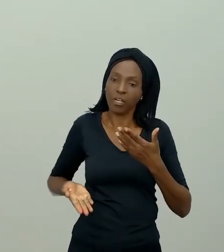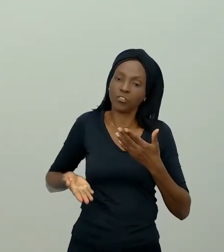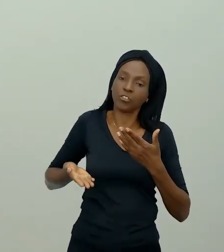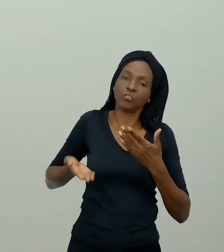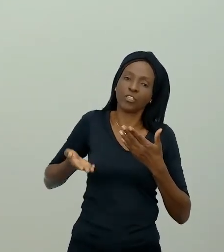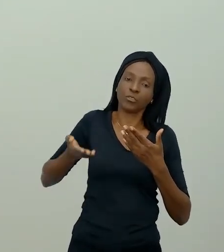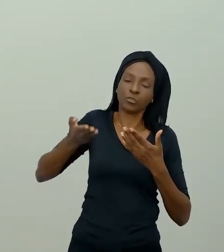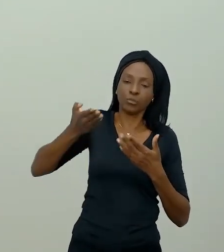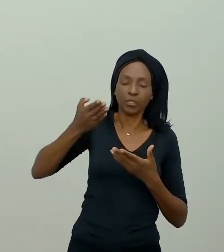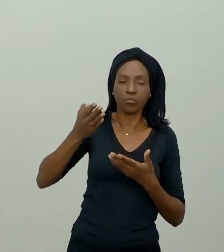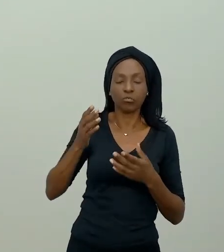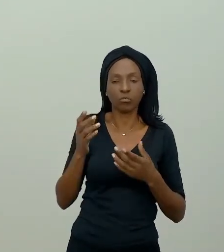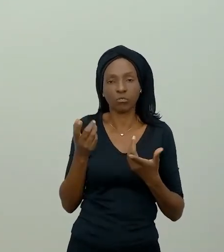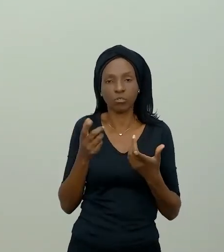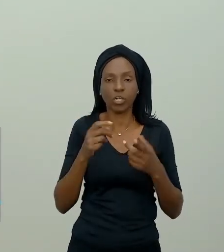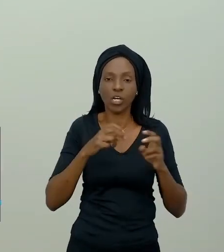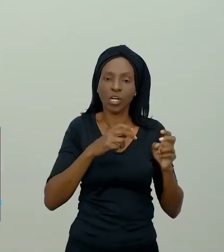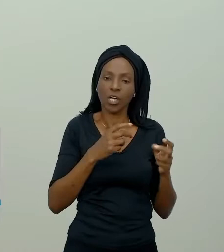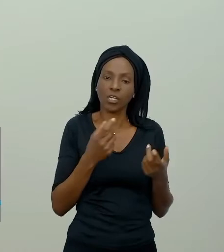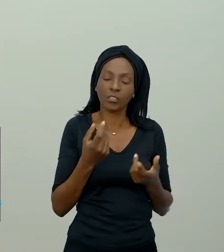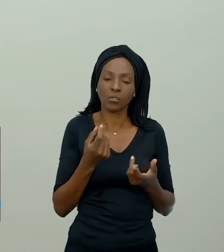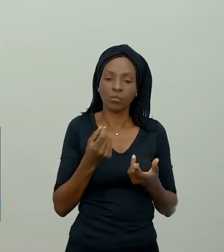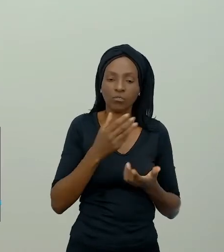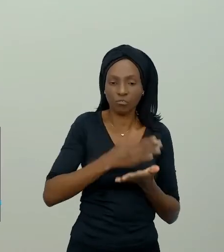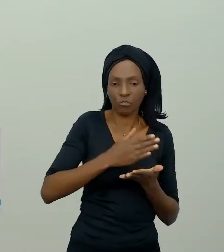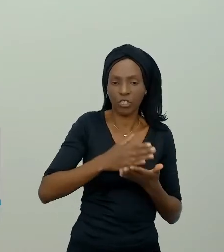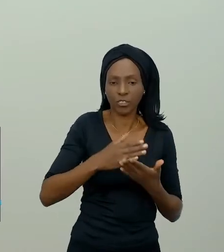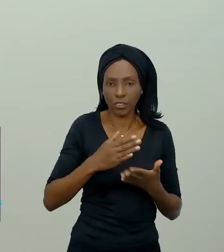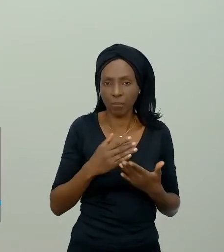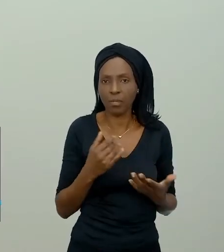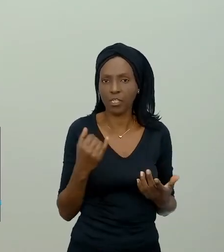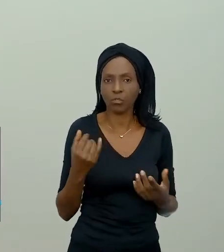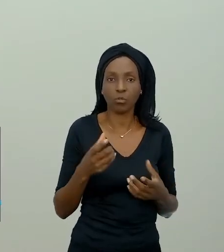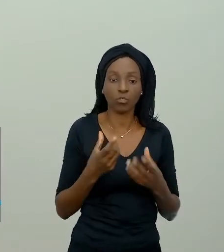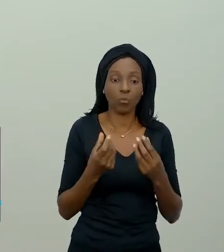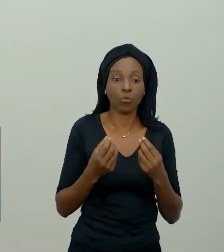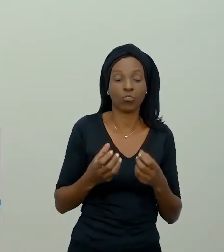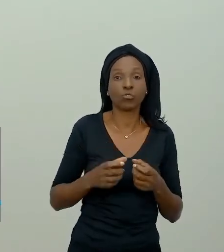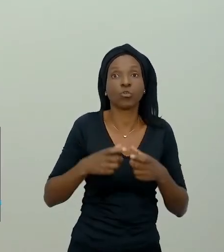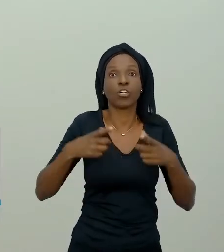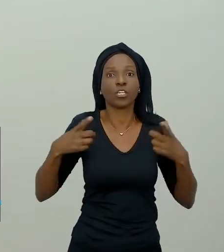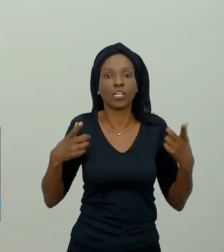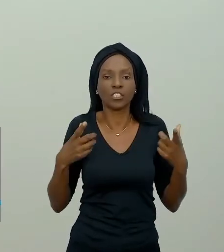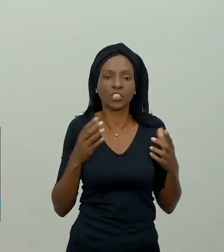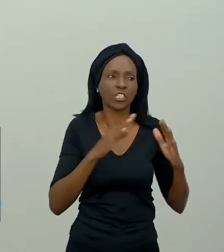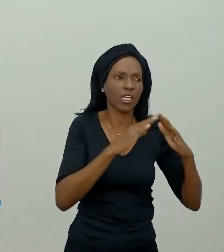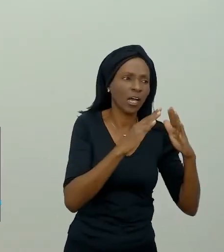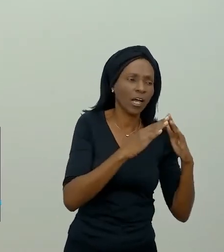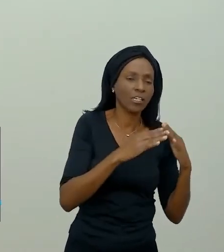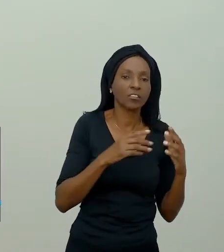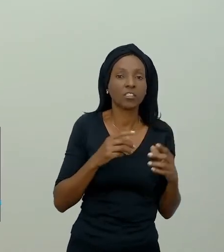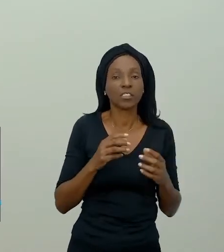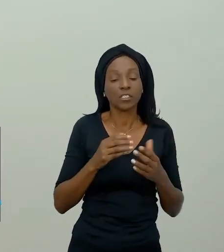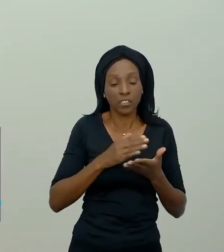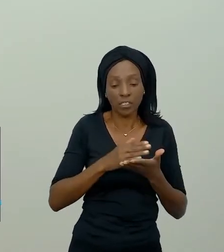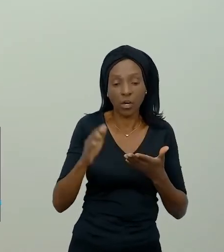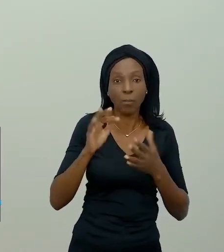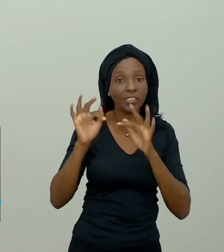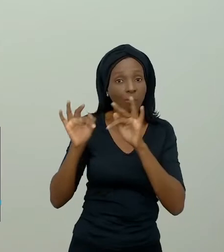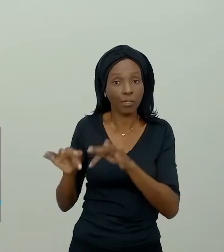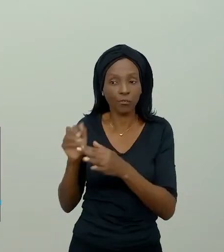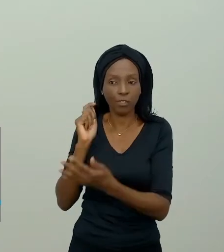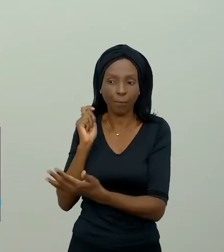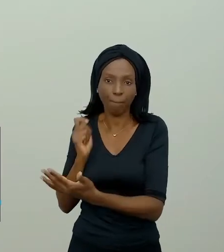faz um financiamento de um valor significativo, aí de um imóvel, a gente faz aí em 30 anos, a gente pega os finais e vai